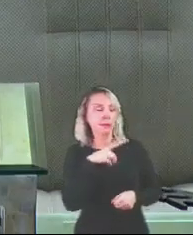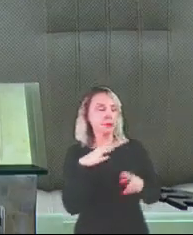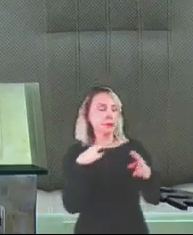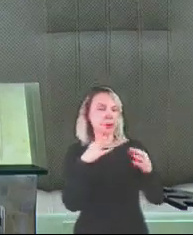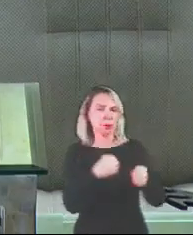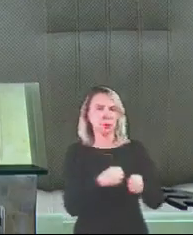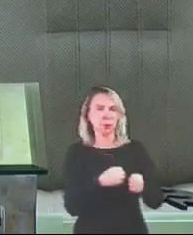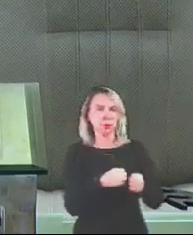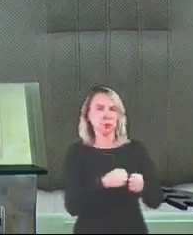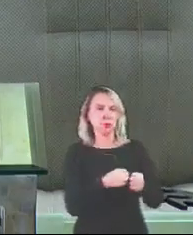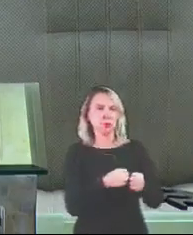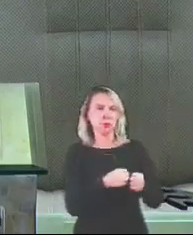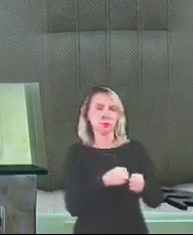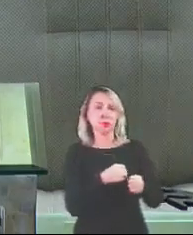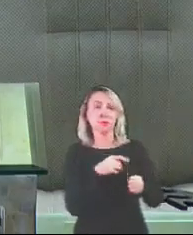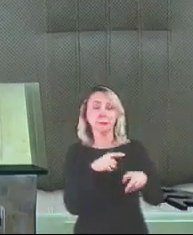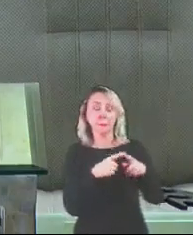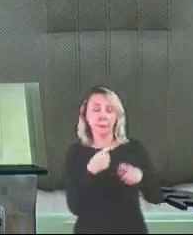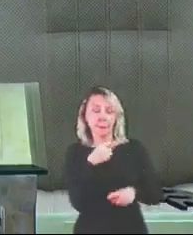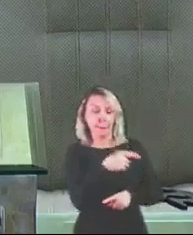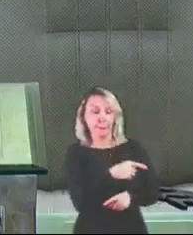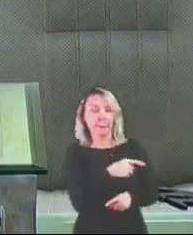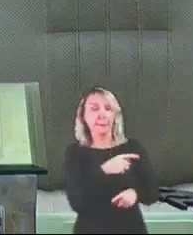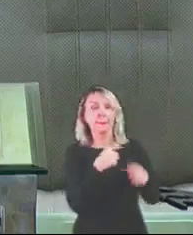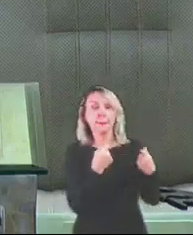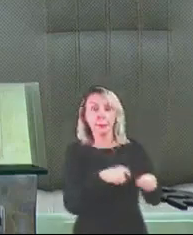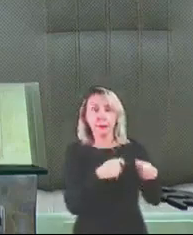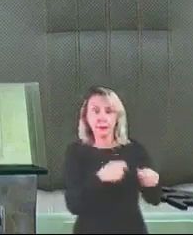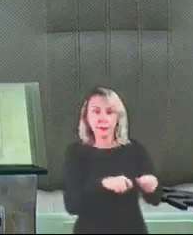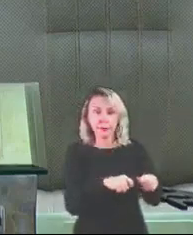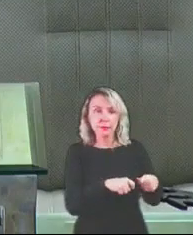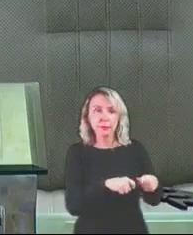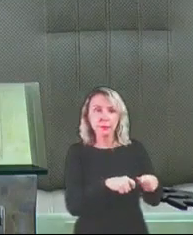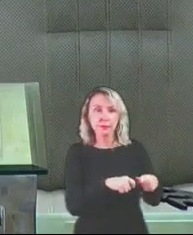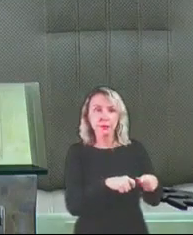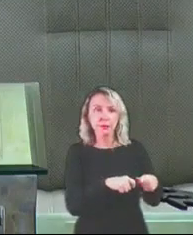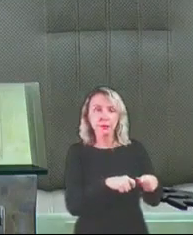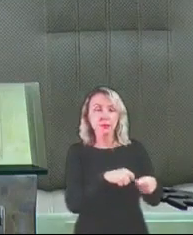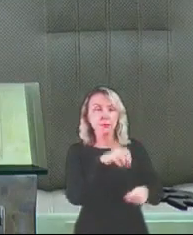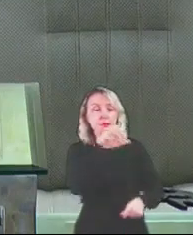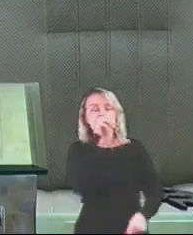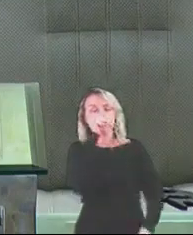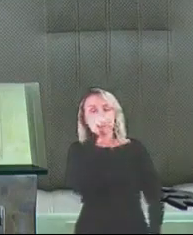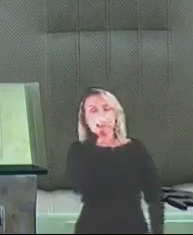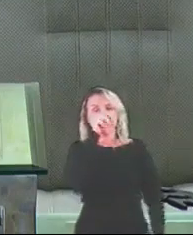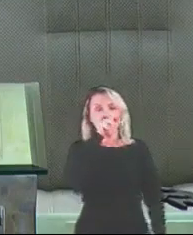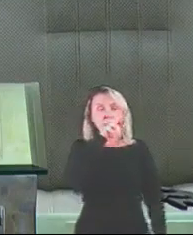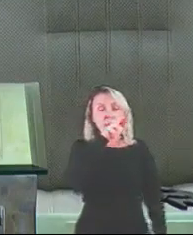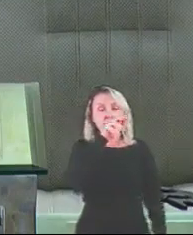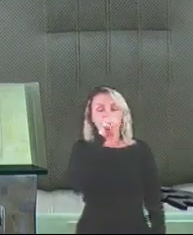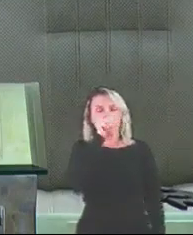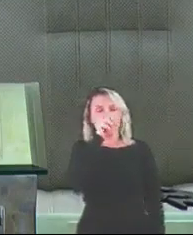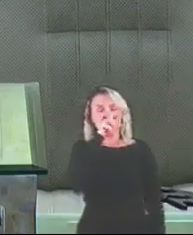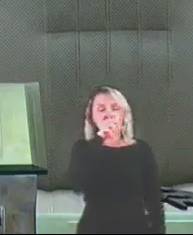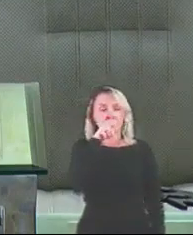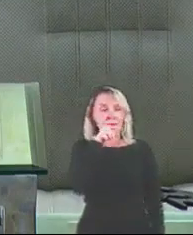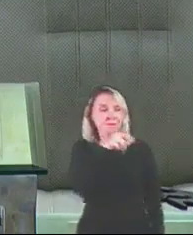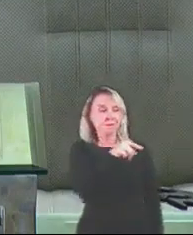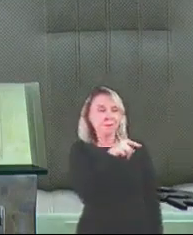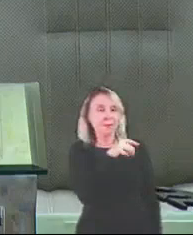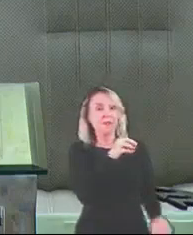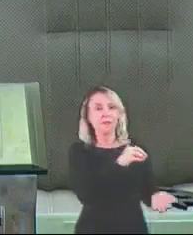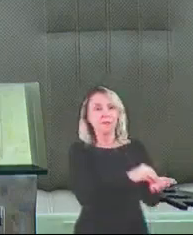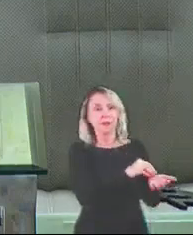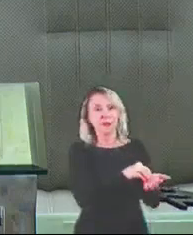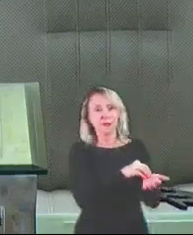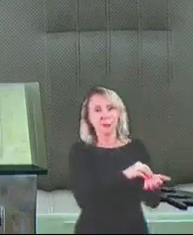coisa que talvez ninguém nem perceba, que é o oxigênio, isto lhe faltou e ele morreu. Que Deus